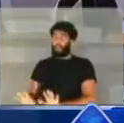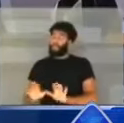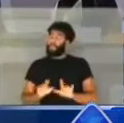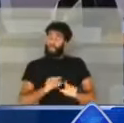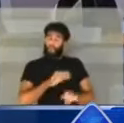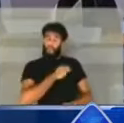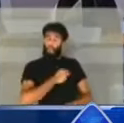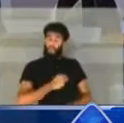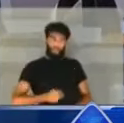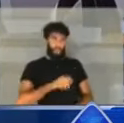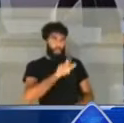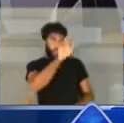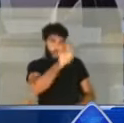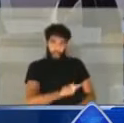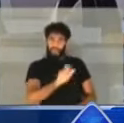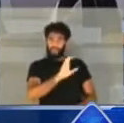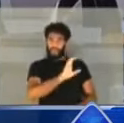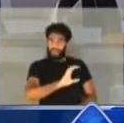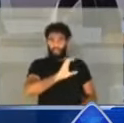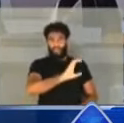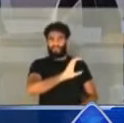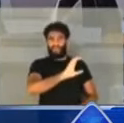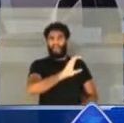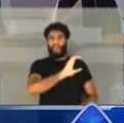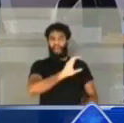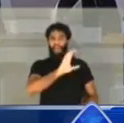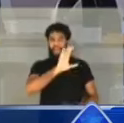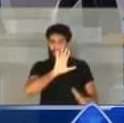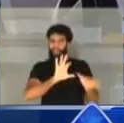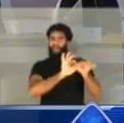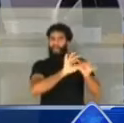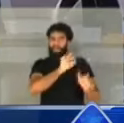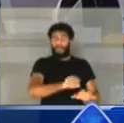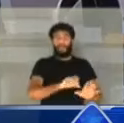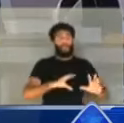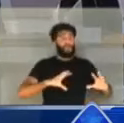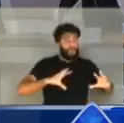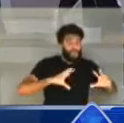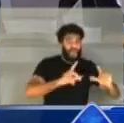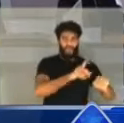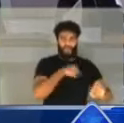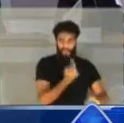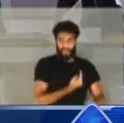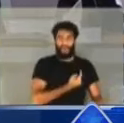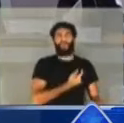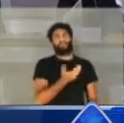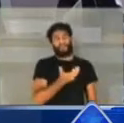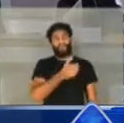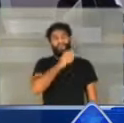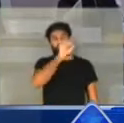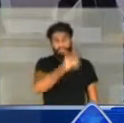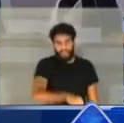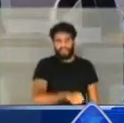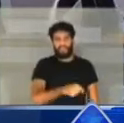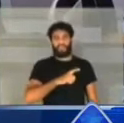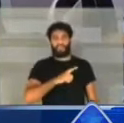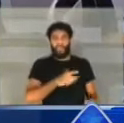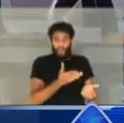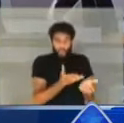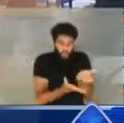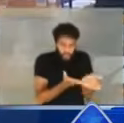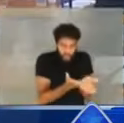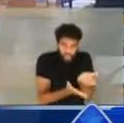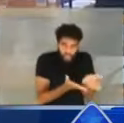Marcelo Queiroga é um homem da ciência. Todos nós somos absolutamente a favor de uma terapia